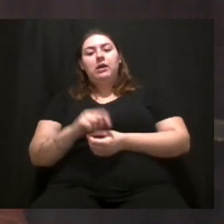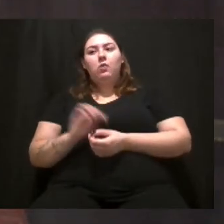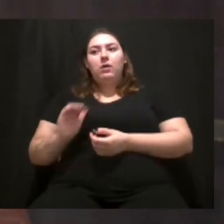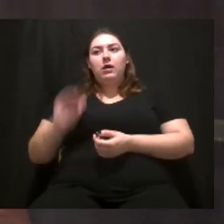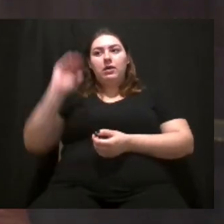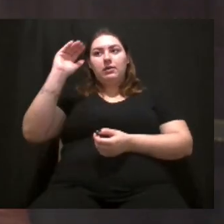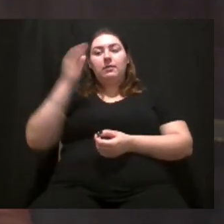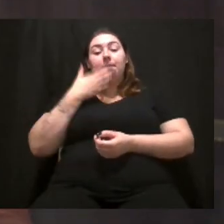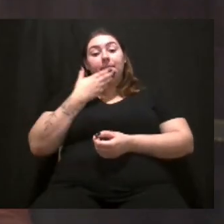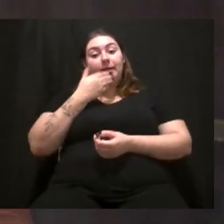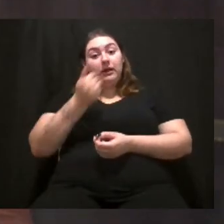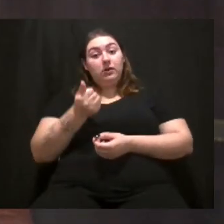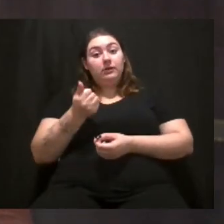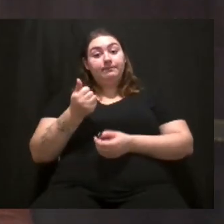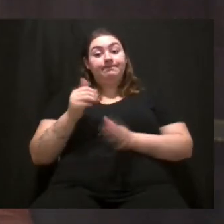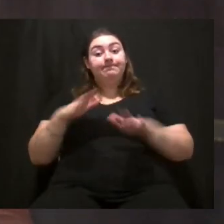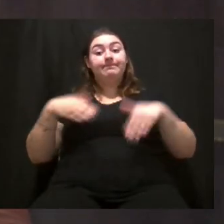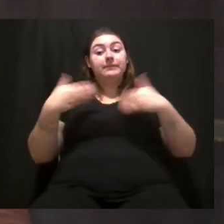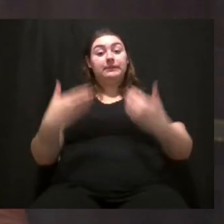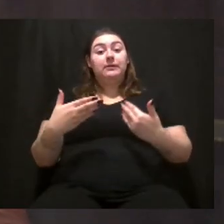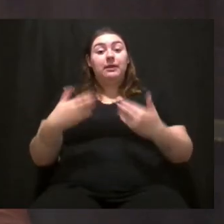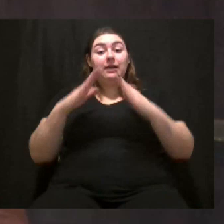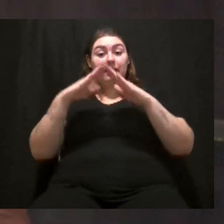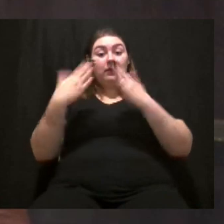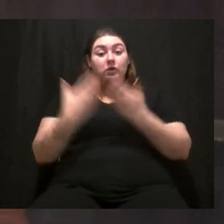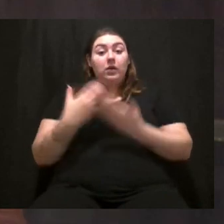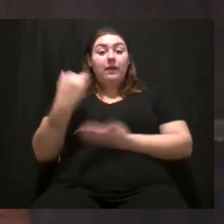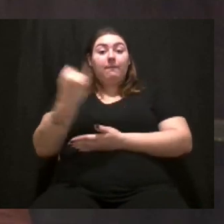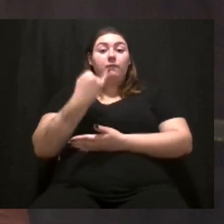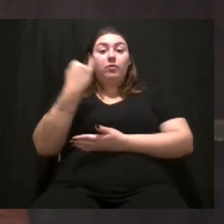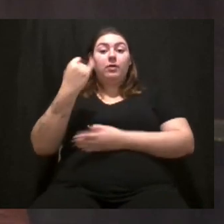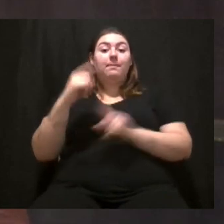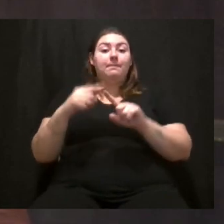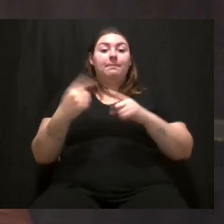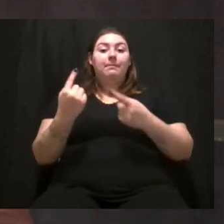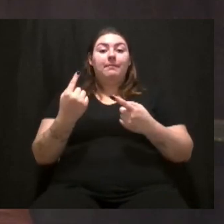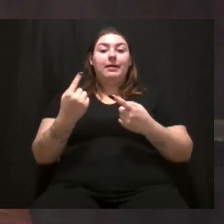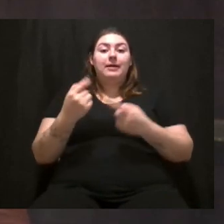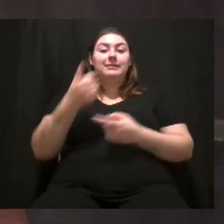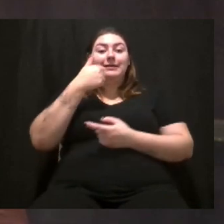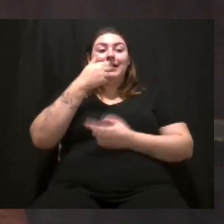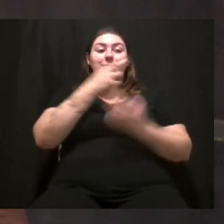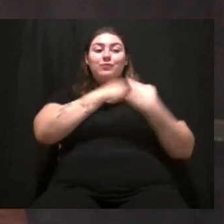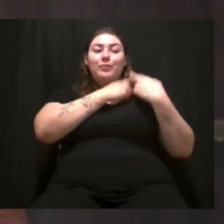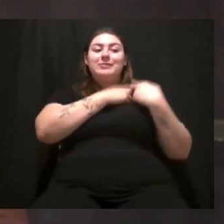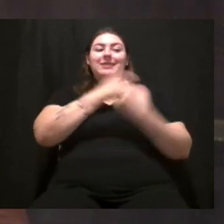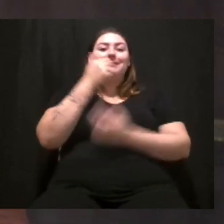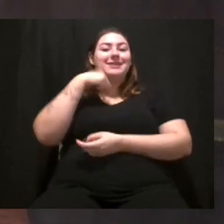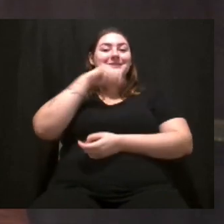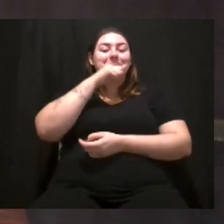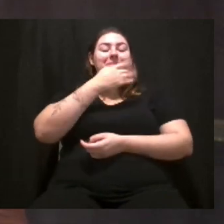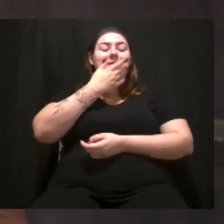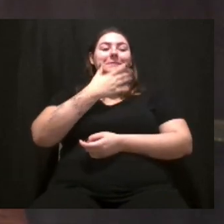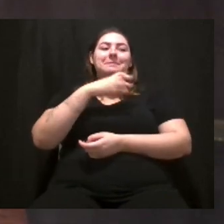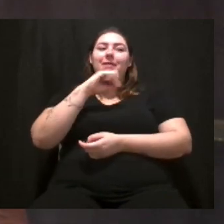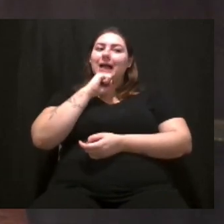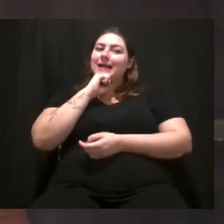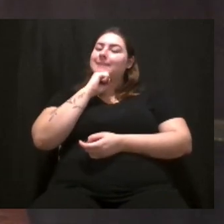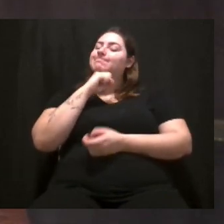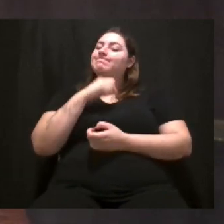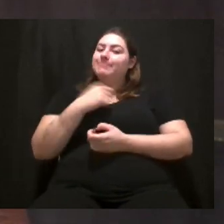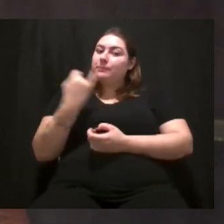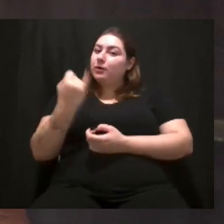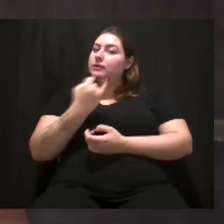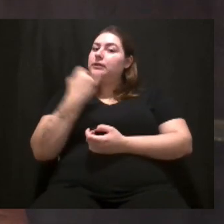que eu digo, a escola, ela é muito importante, mas o trabalho dos pais é indispensável, porque esse trabalho de dizer para o filho, olha filho, eles vão